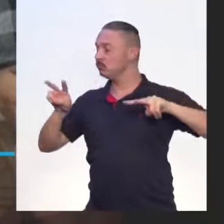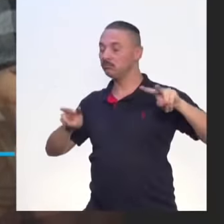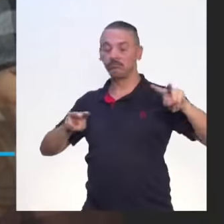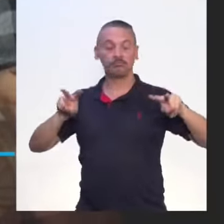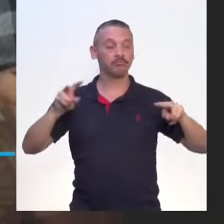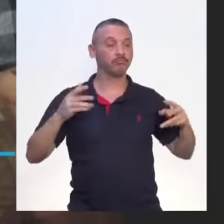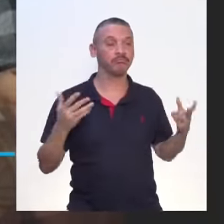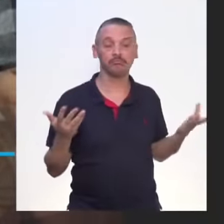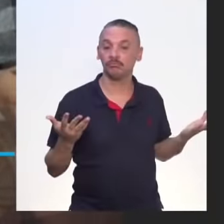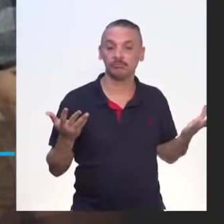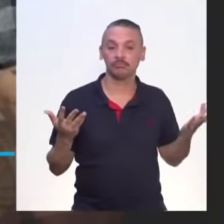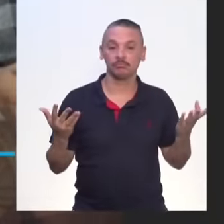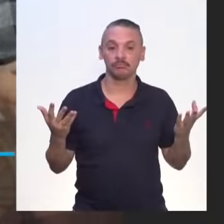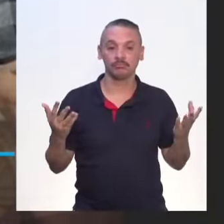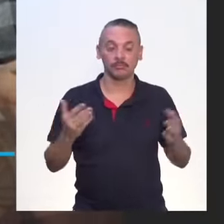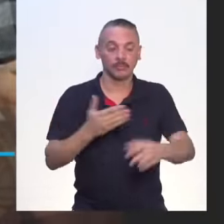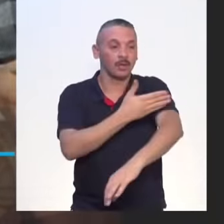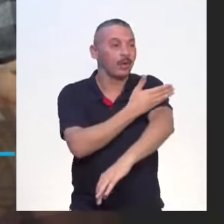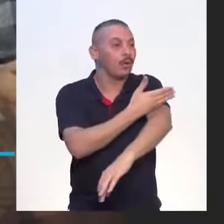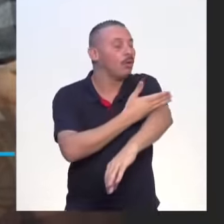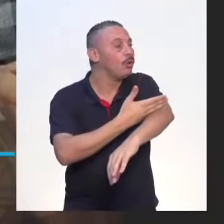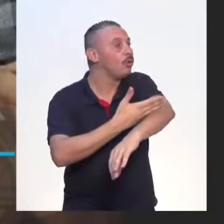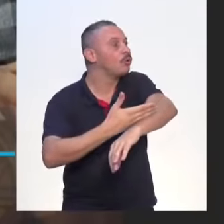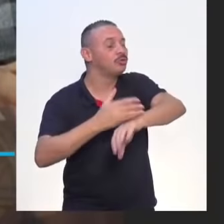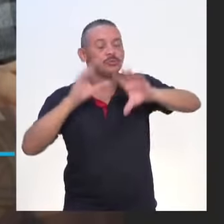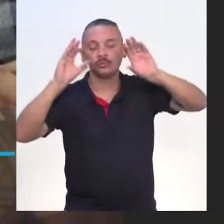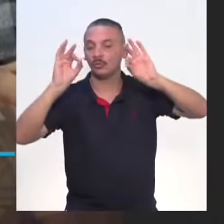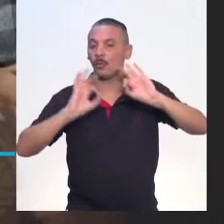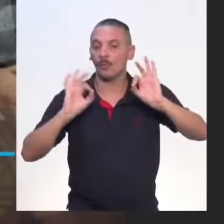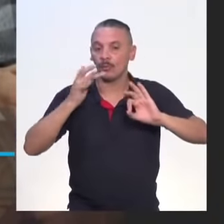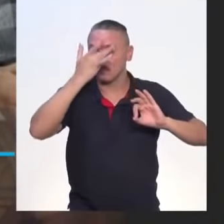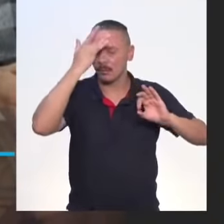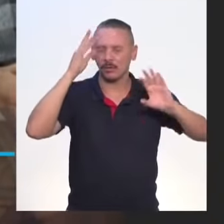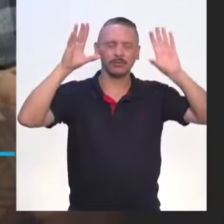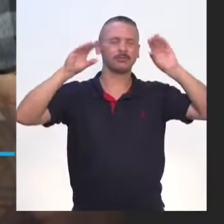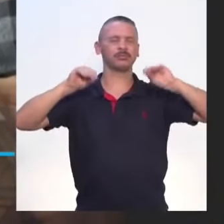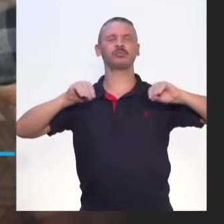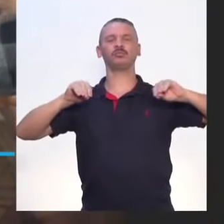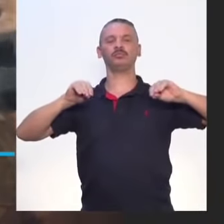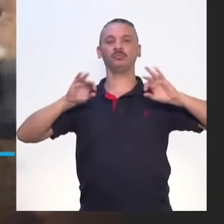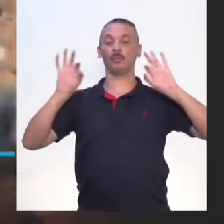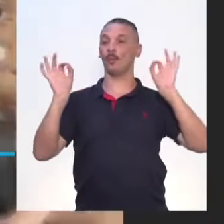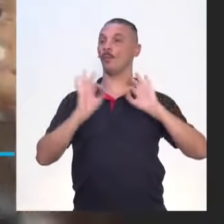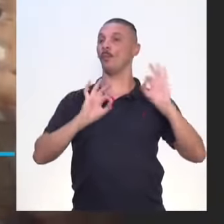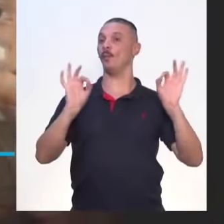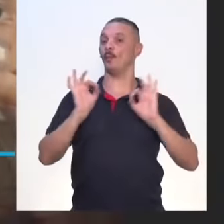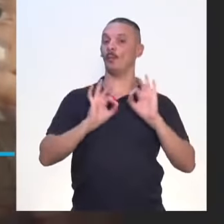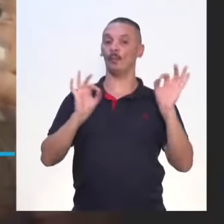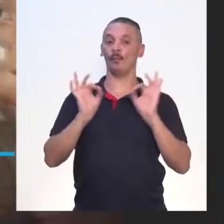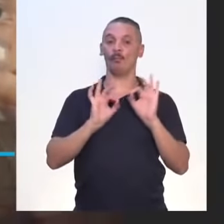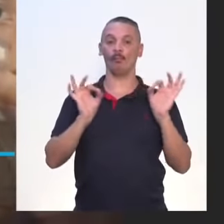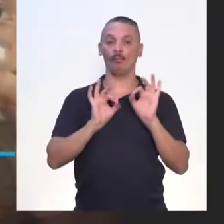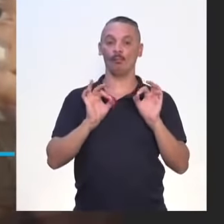eles estavam um pouco acostumados com a noite. Todo mundo ficou cego e ninguém conseguia mais